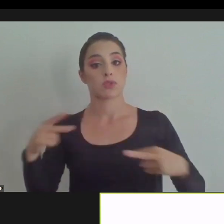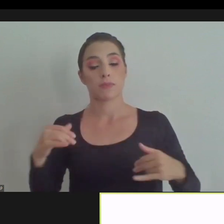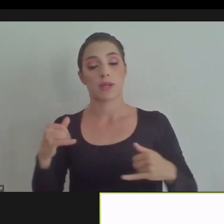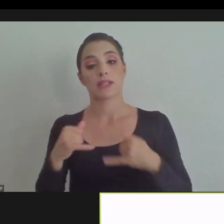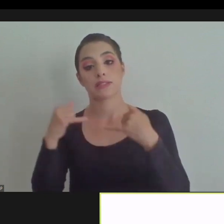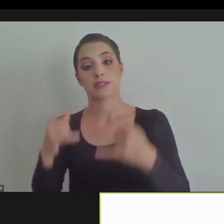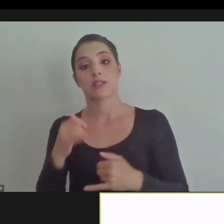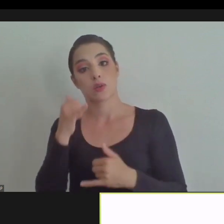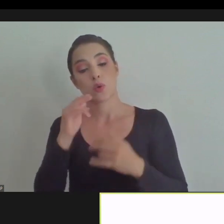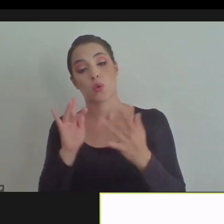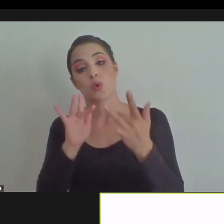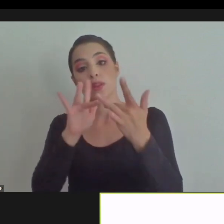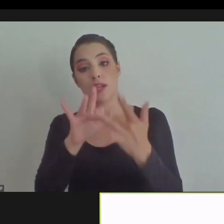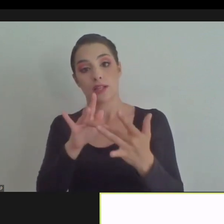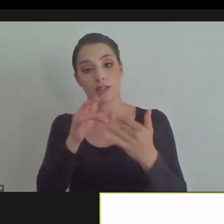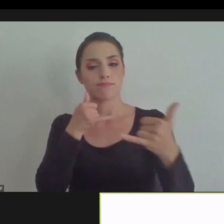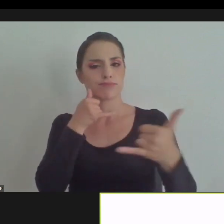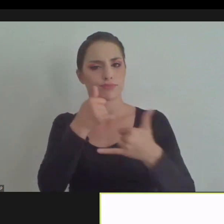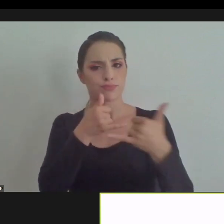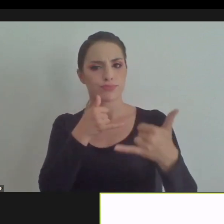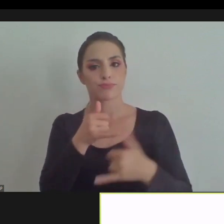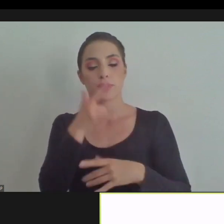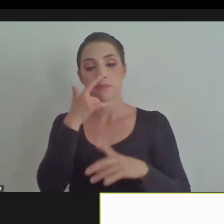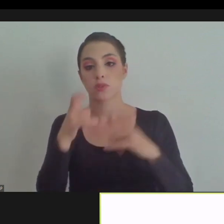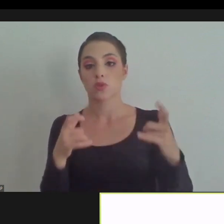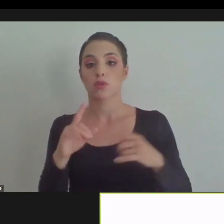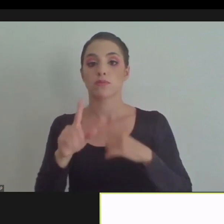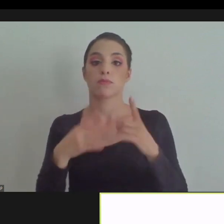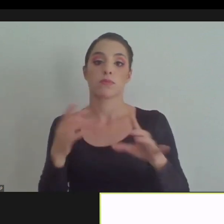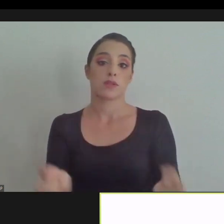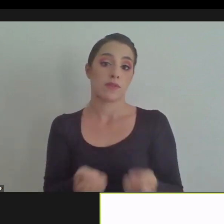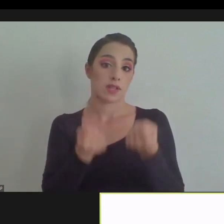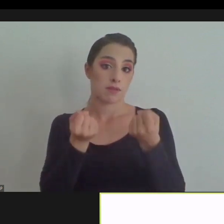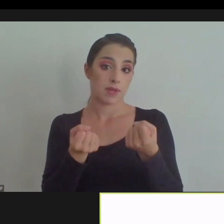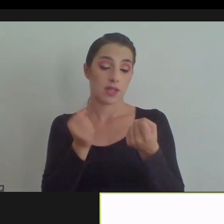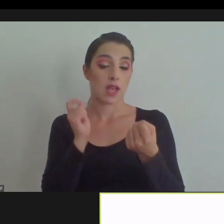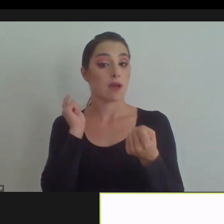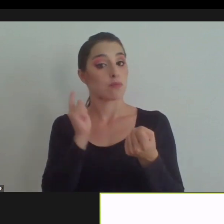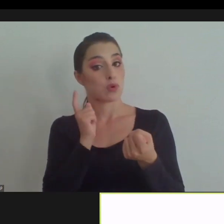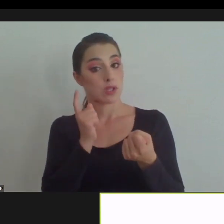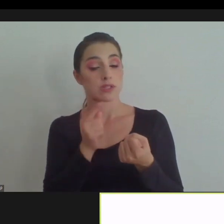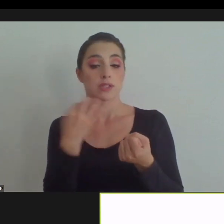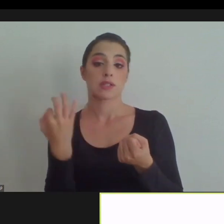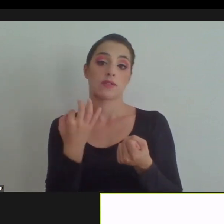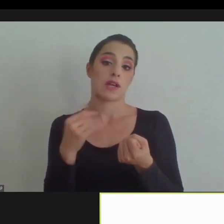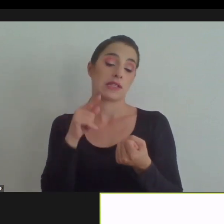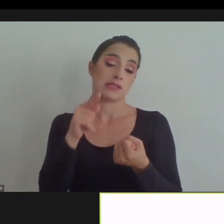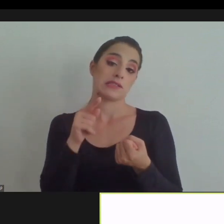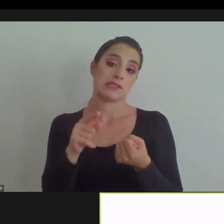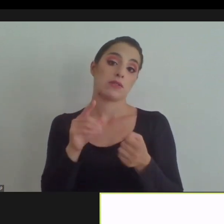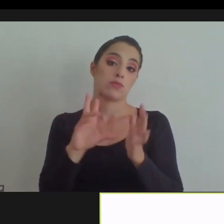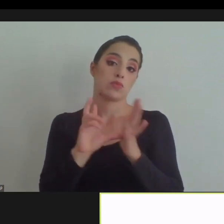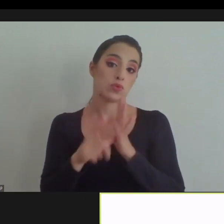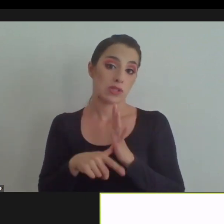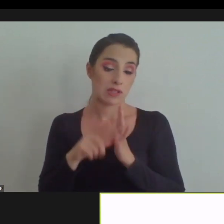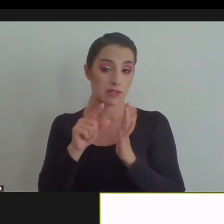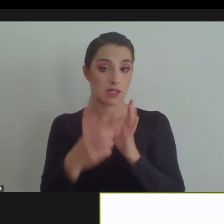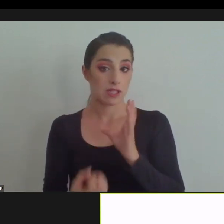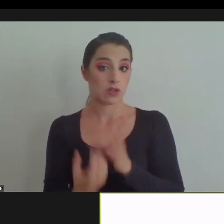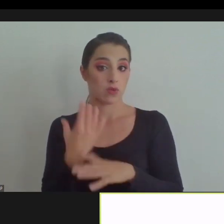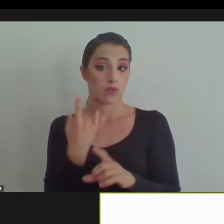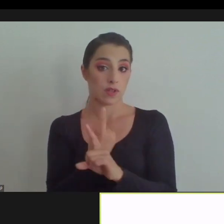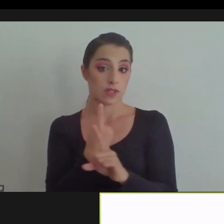o cidadão para proceder ao seu levantamento. É por essa razão que este projeto inovador chegou a